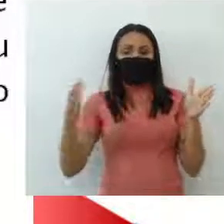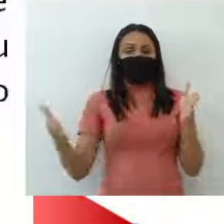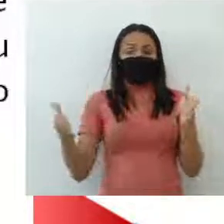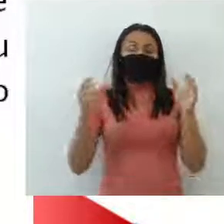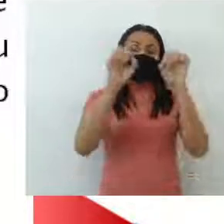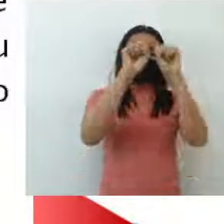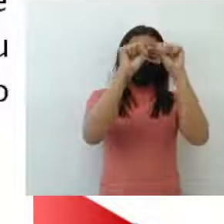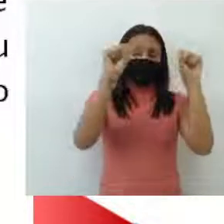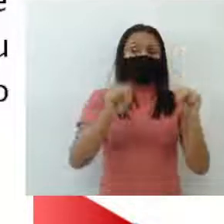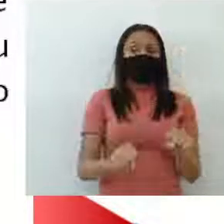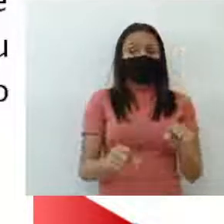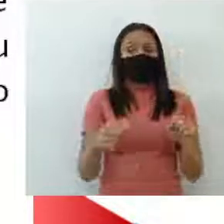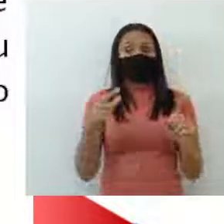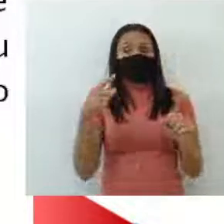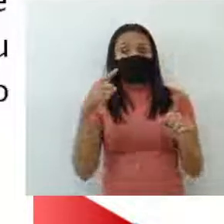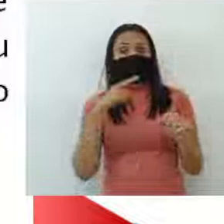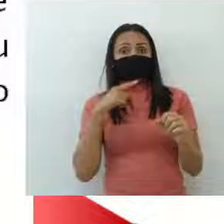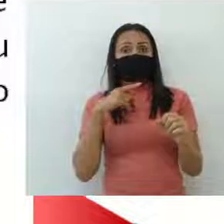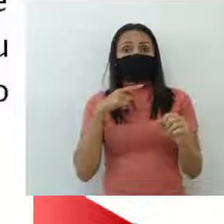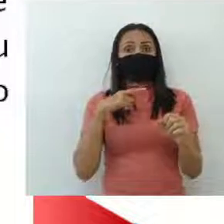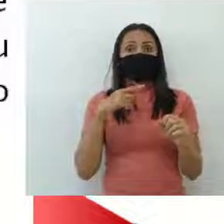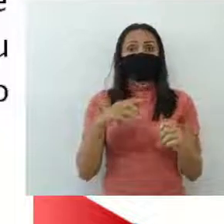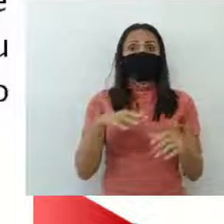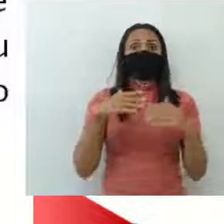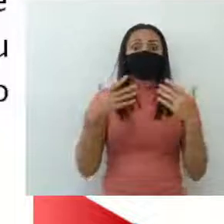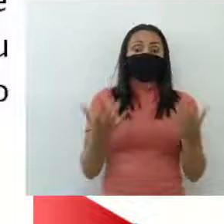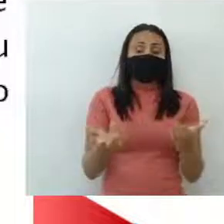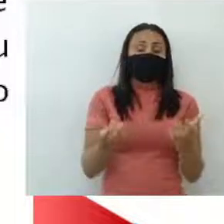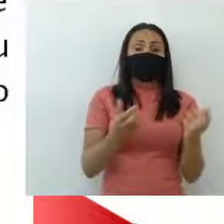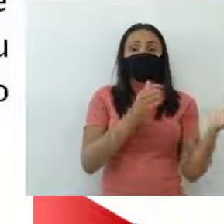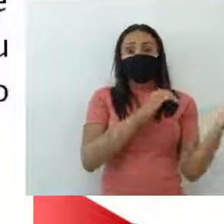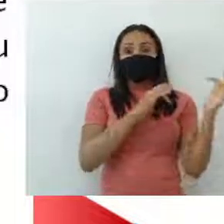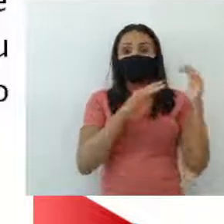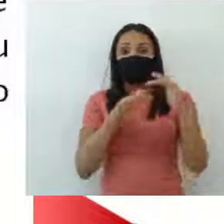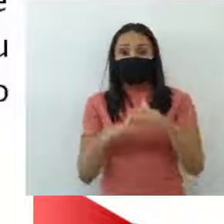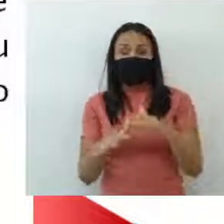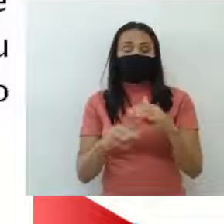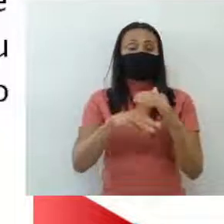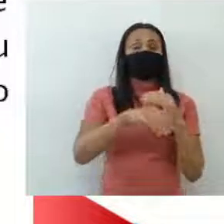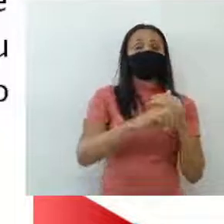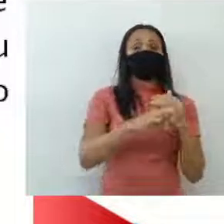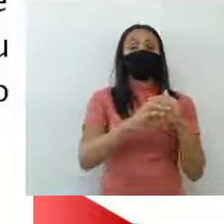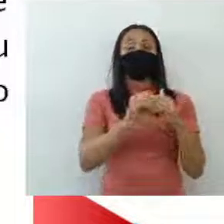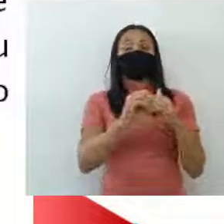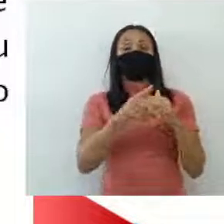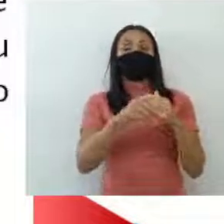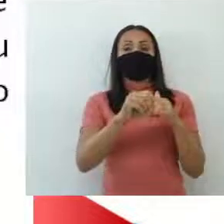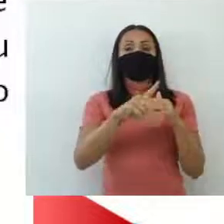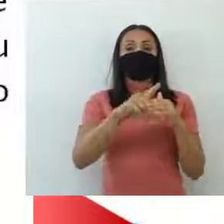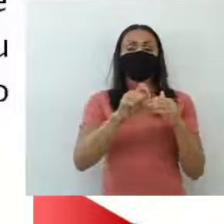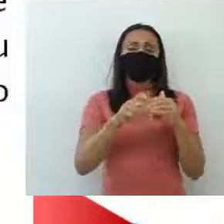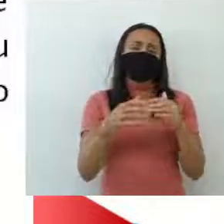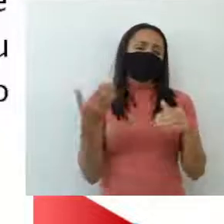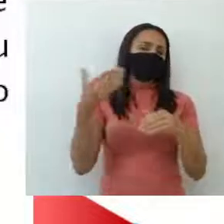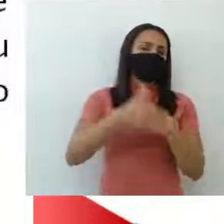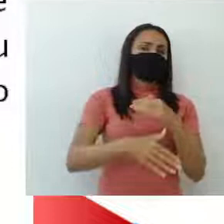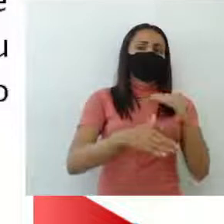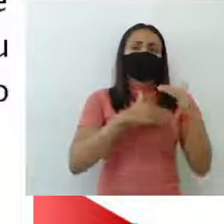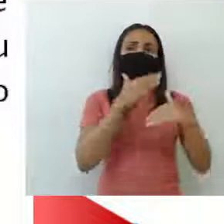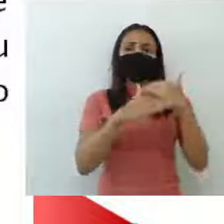tínhamos o quê? A metrópole e as colônias, né? Dentro, na realidade, de um processo que nós chamamos